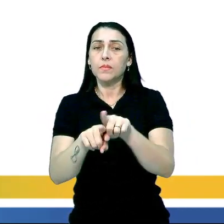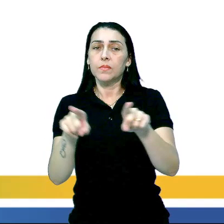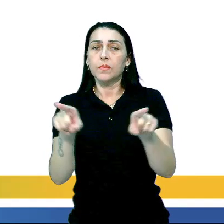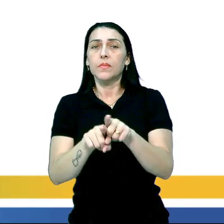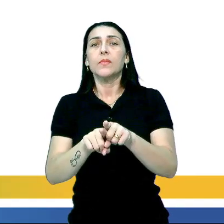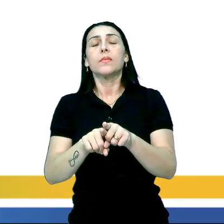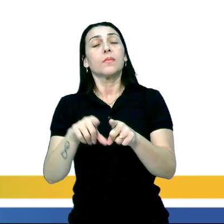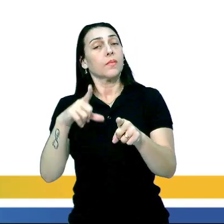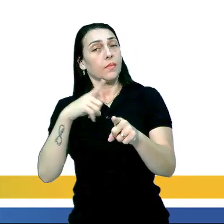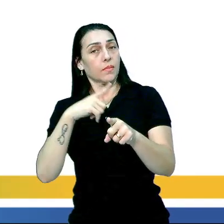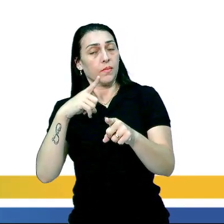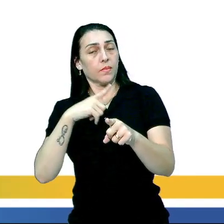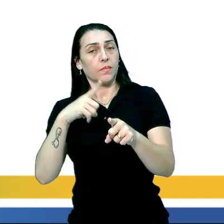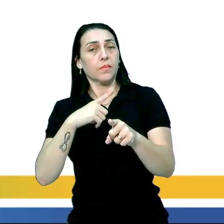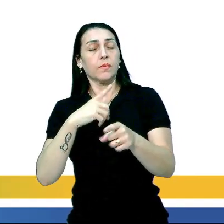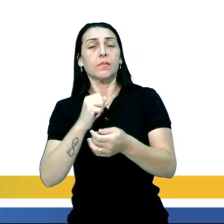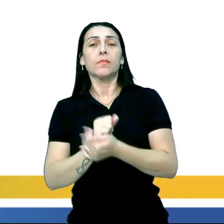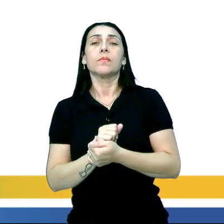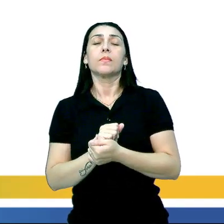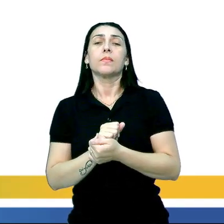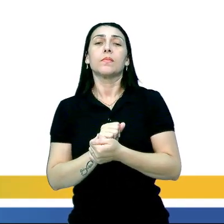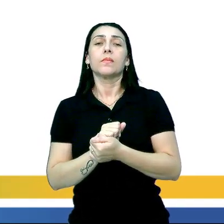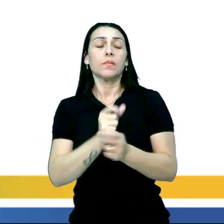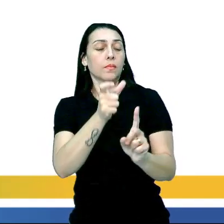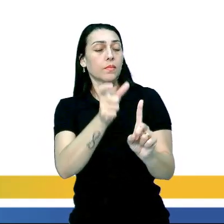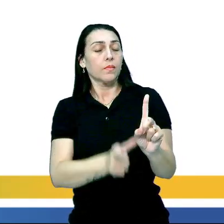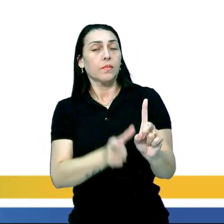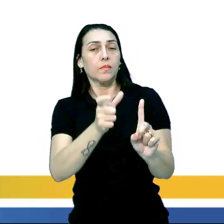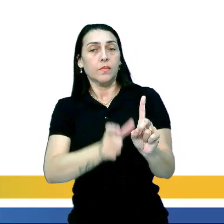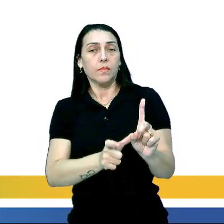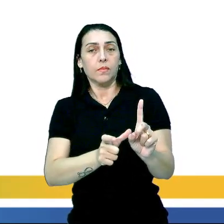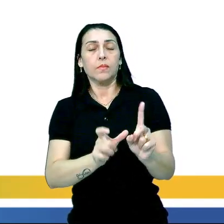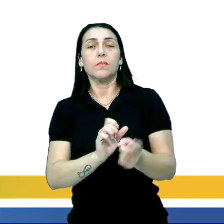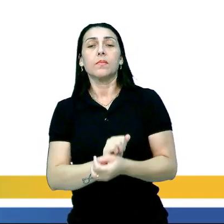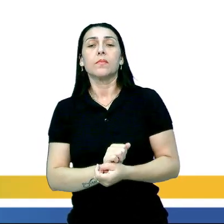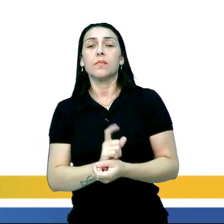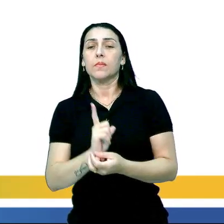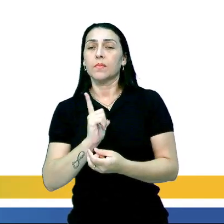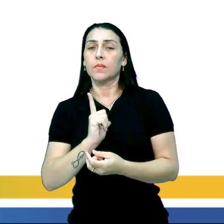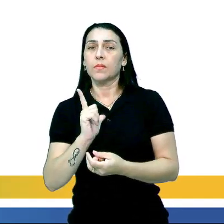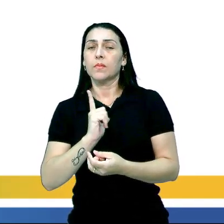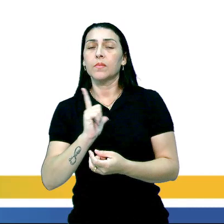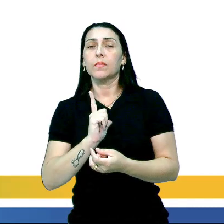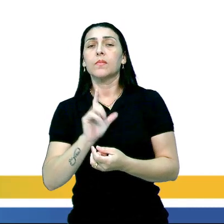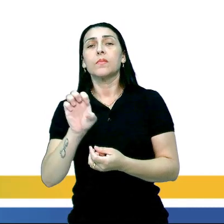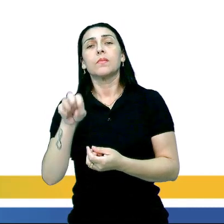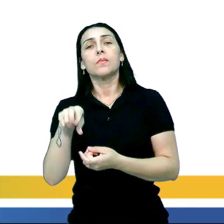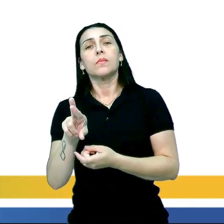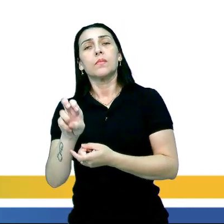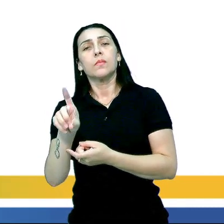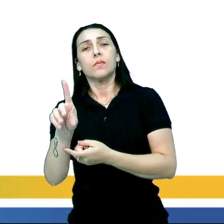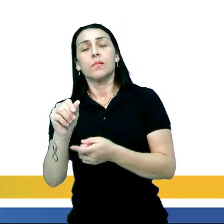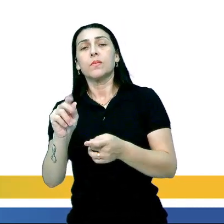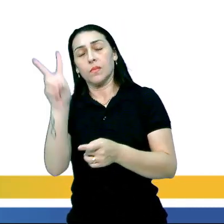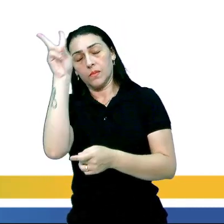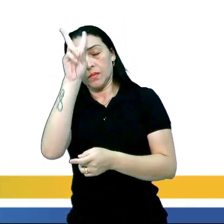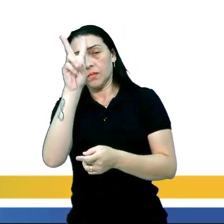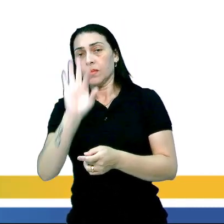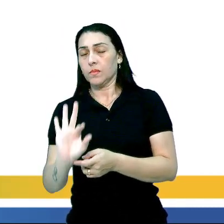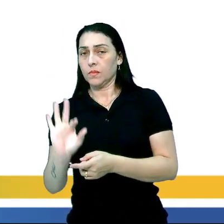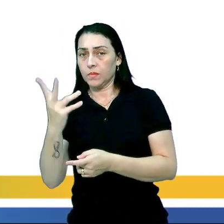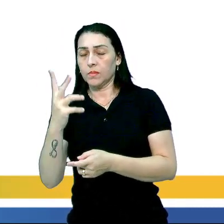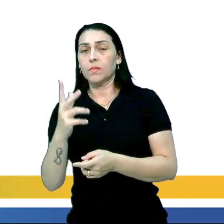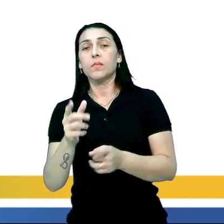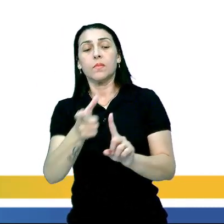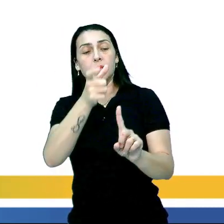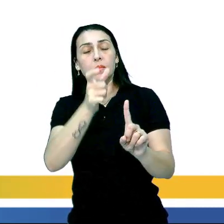se desenvolve através dos personagens. E aí nós temos o enredo, que é a história propriamente dita, e